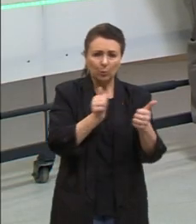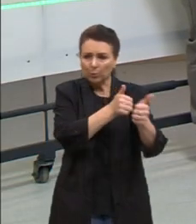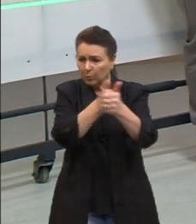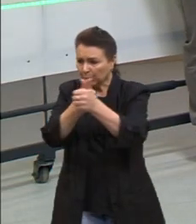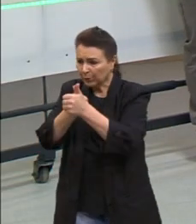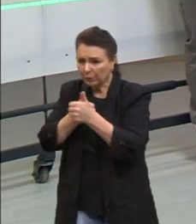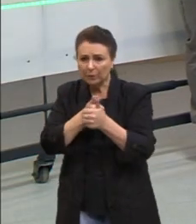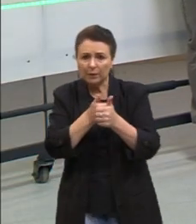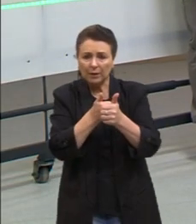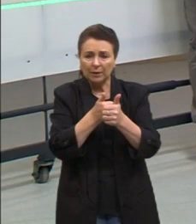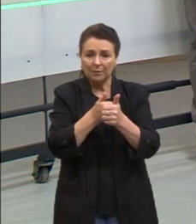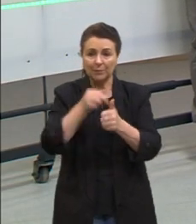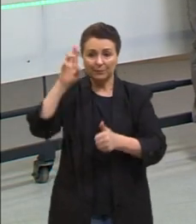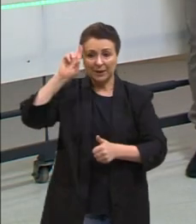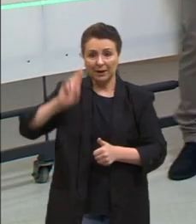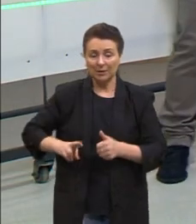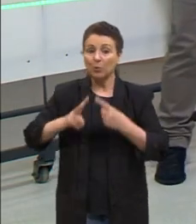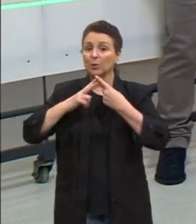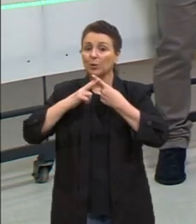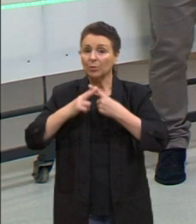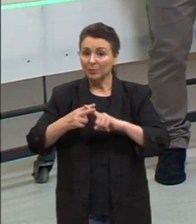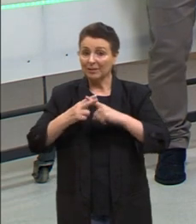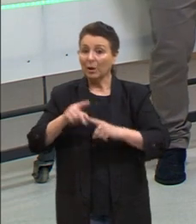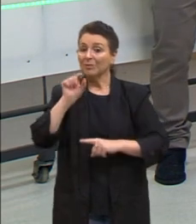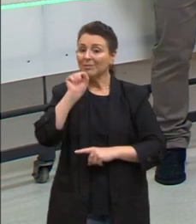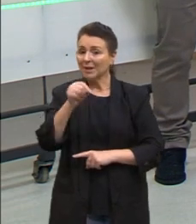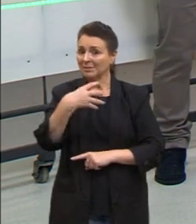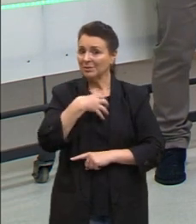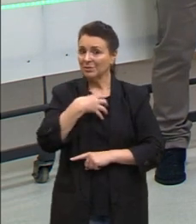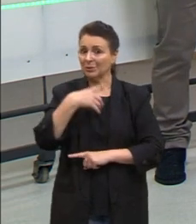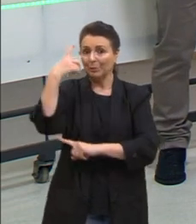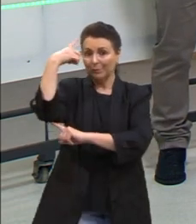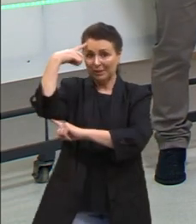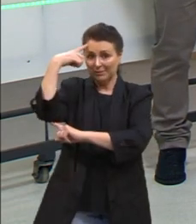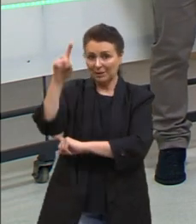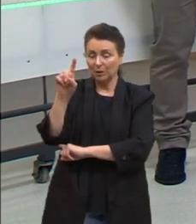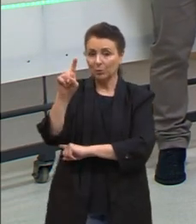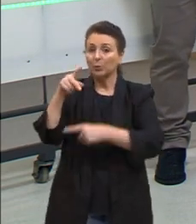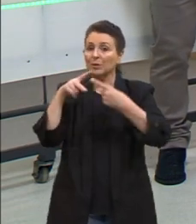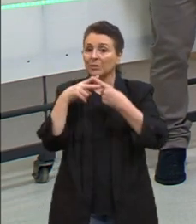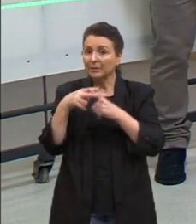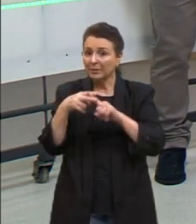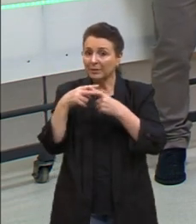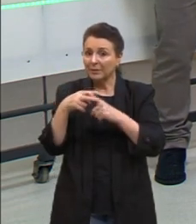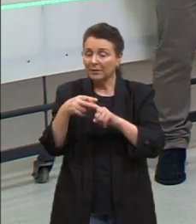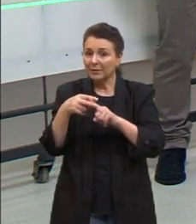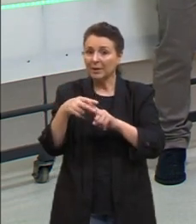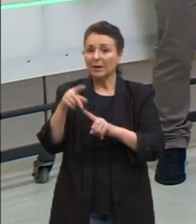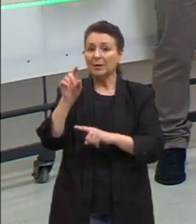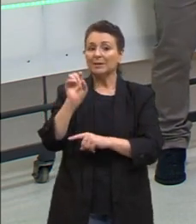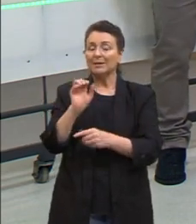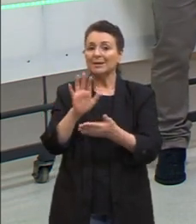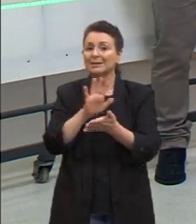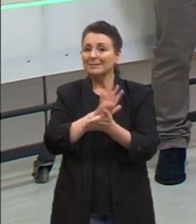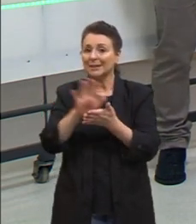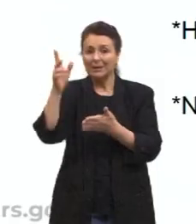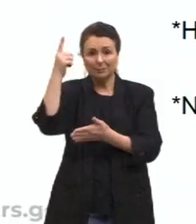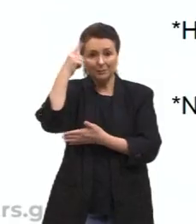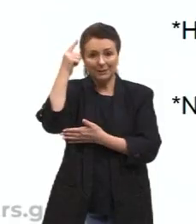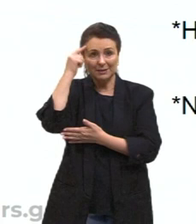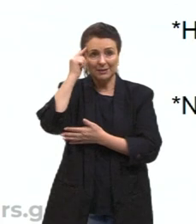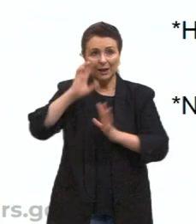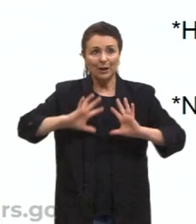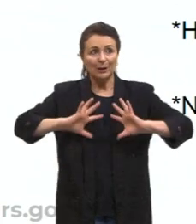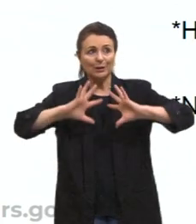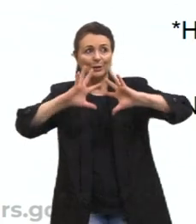a razão instrumental nesse sentido apenas pensando na instrumentalização e sem pensar nessa questão holística nessa questão